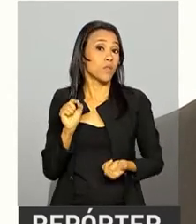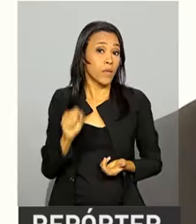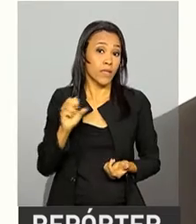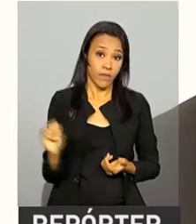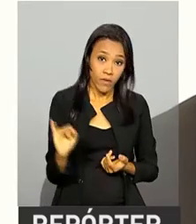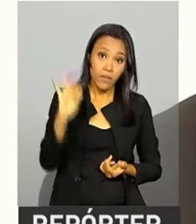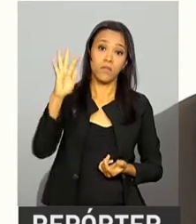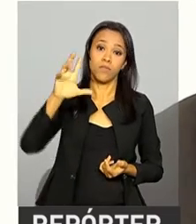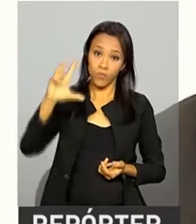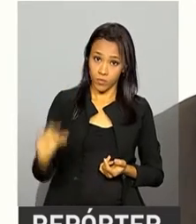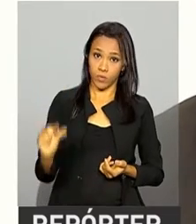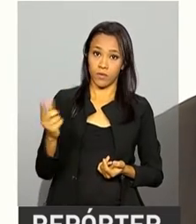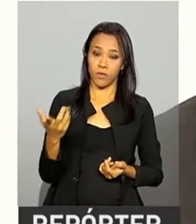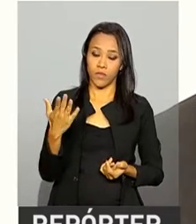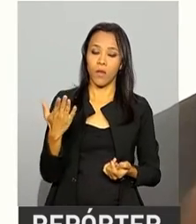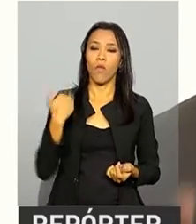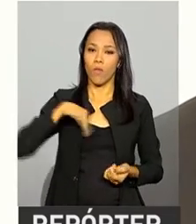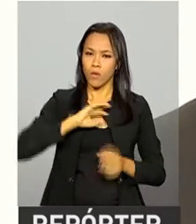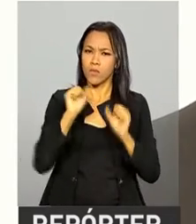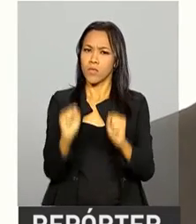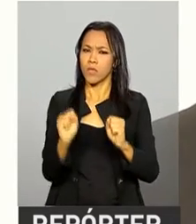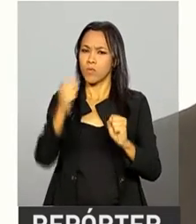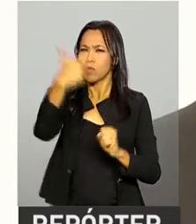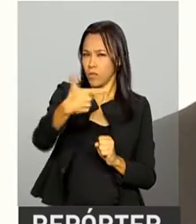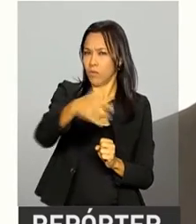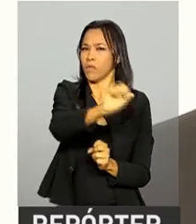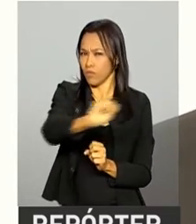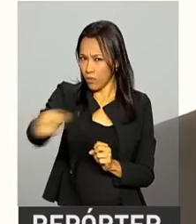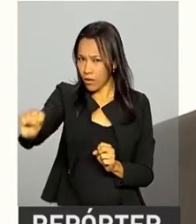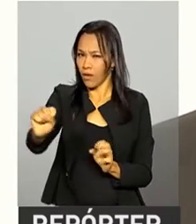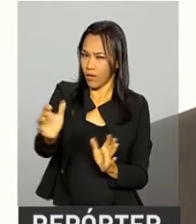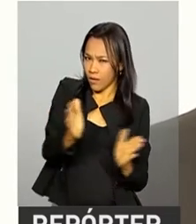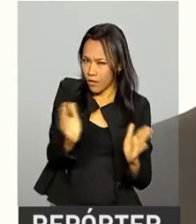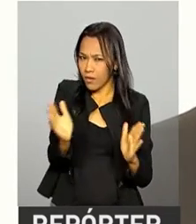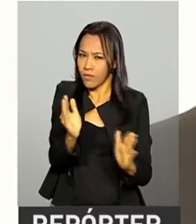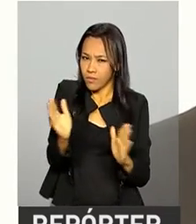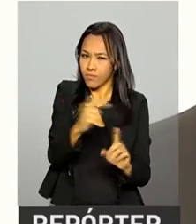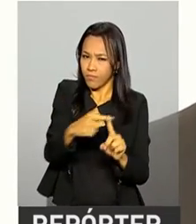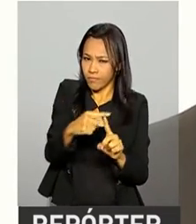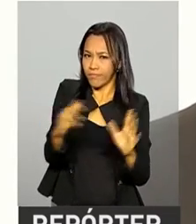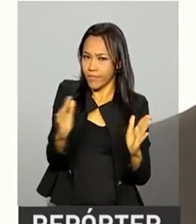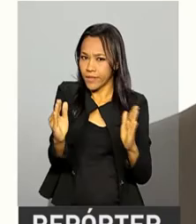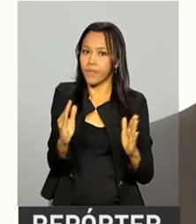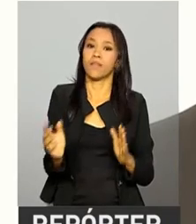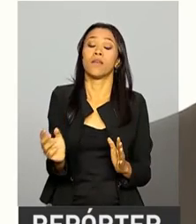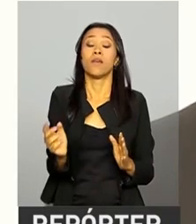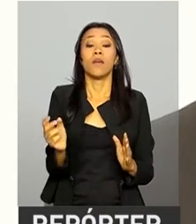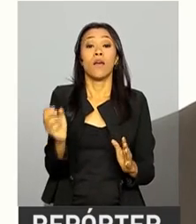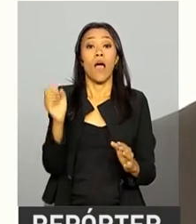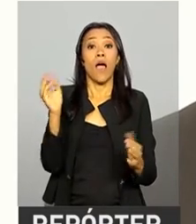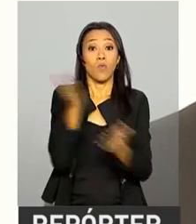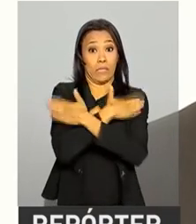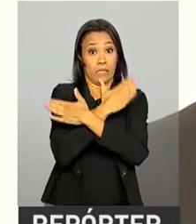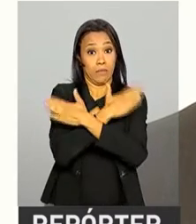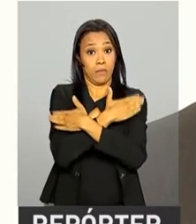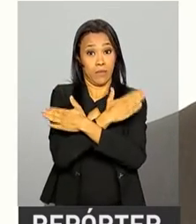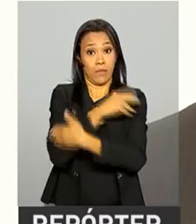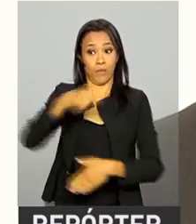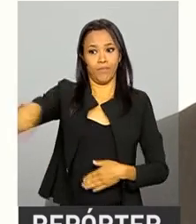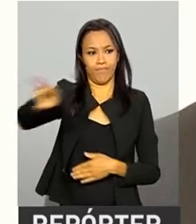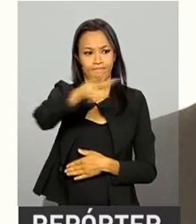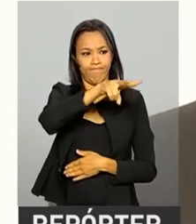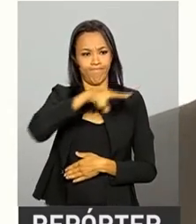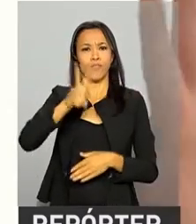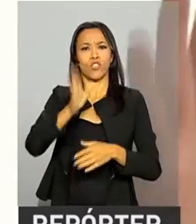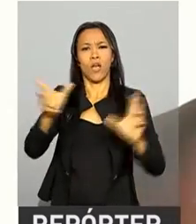inflação nós pensamos que a partir do segundo semestre o meados no semestre o desemprego já comece a